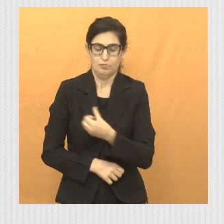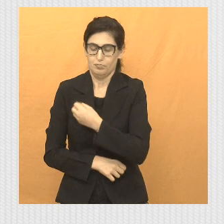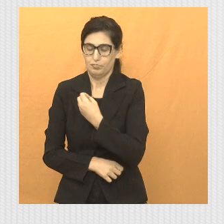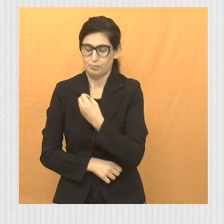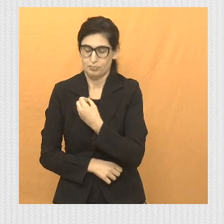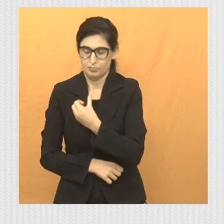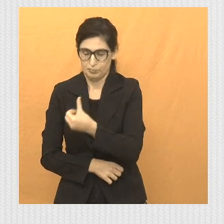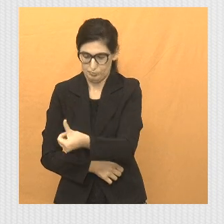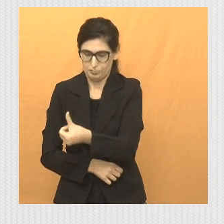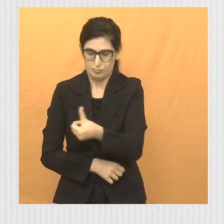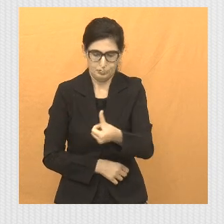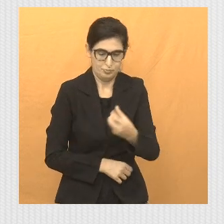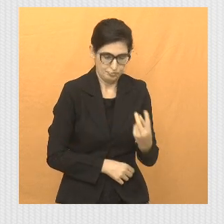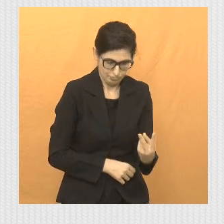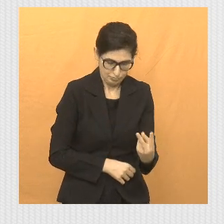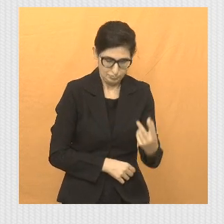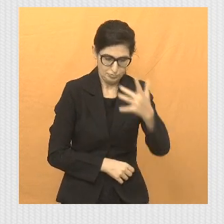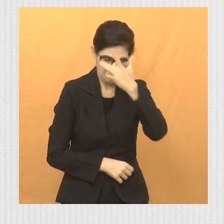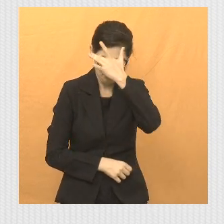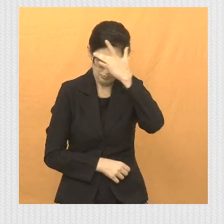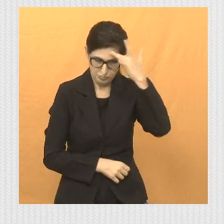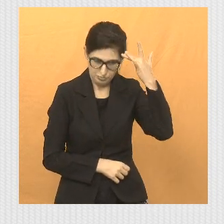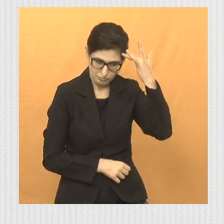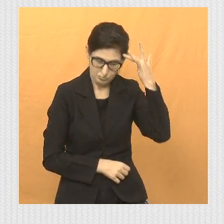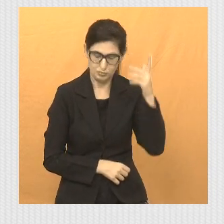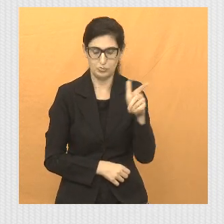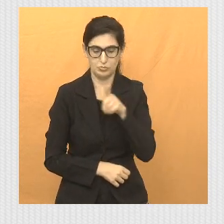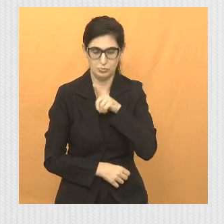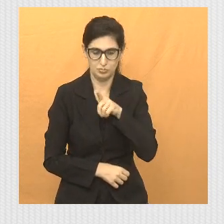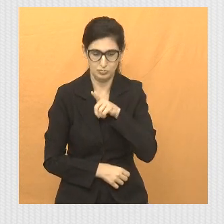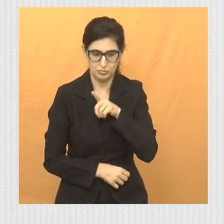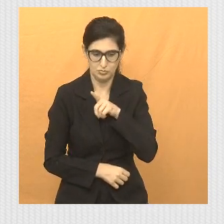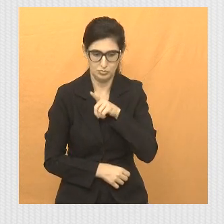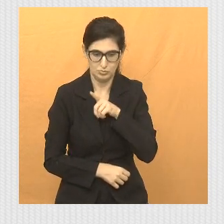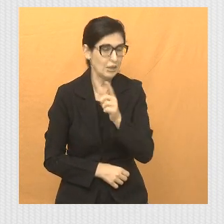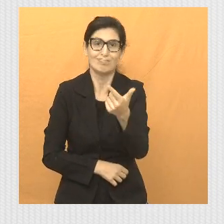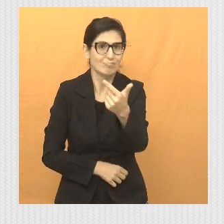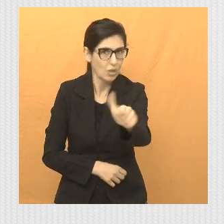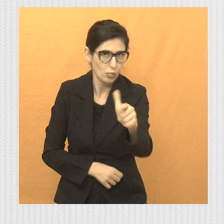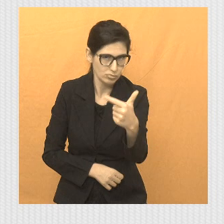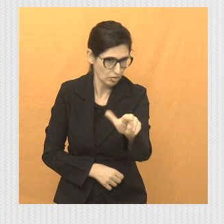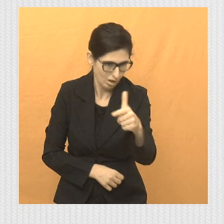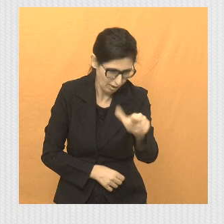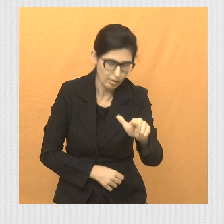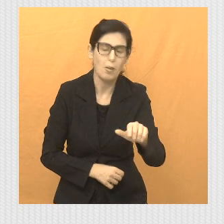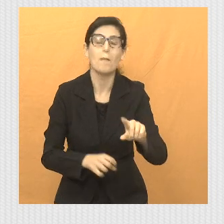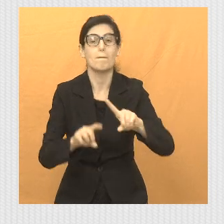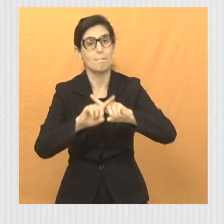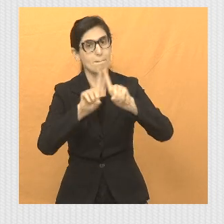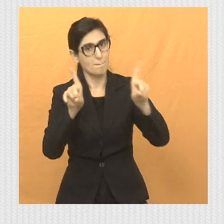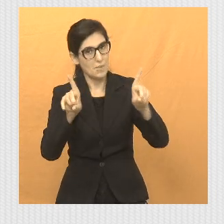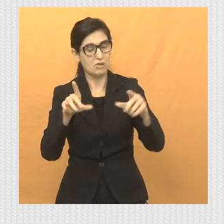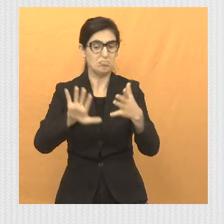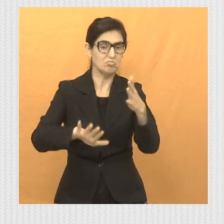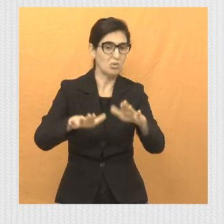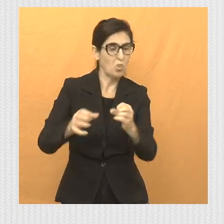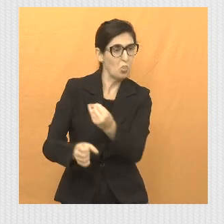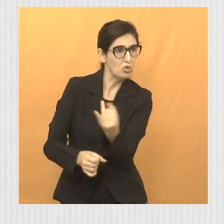672 casos, a maior parte deles negativo, alguns positivos